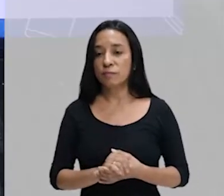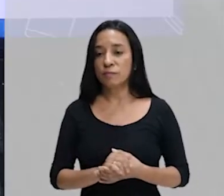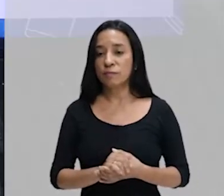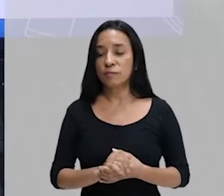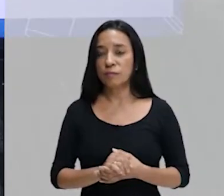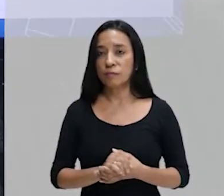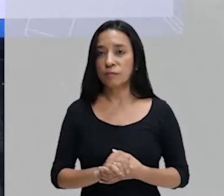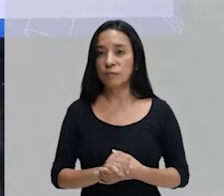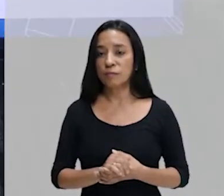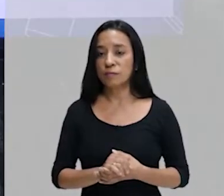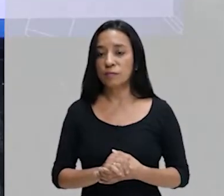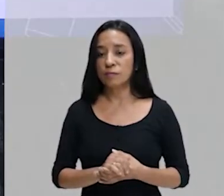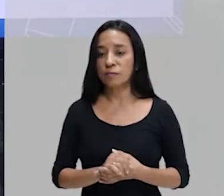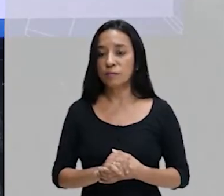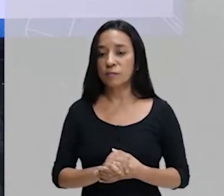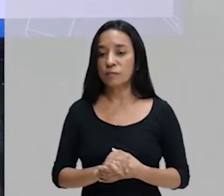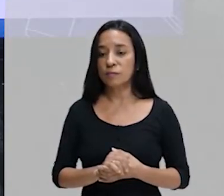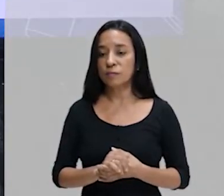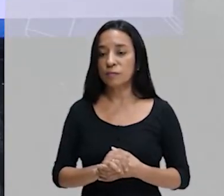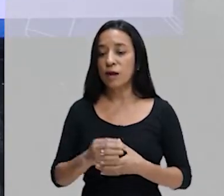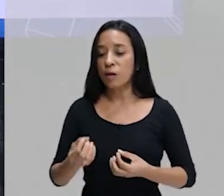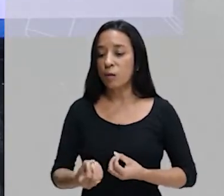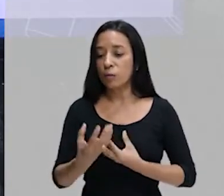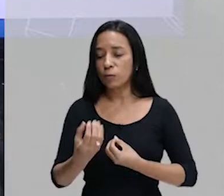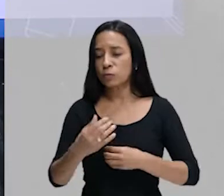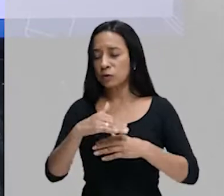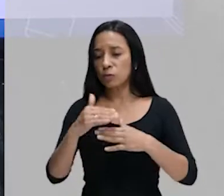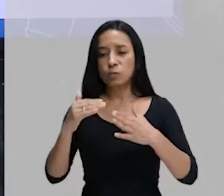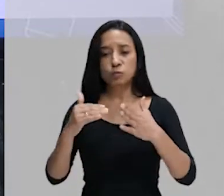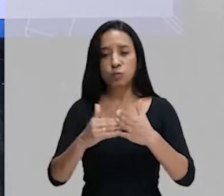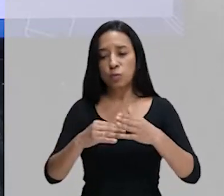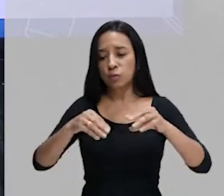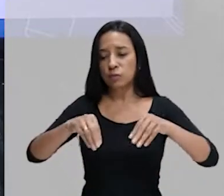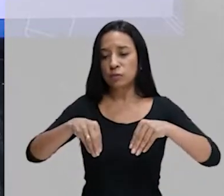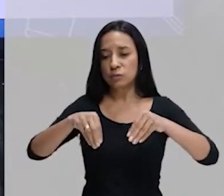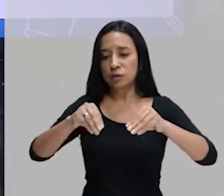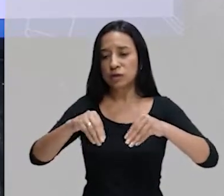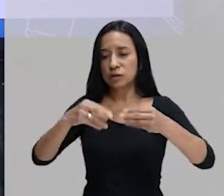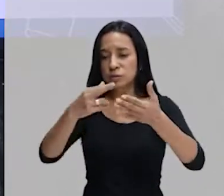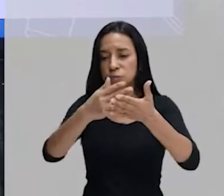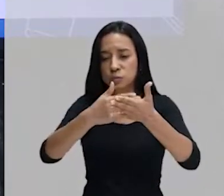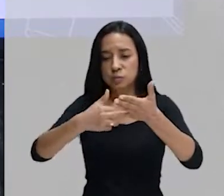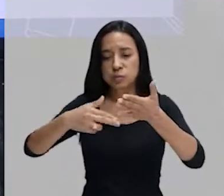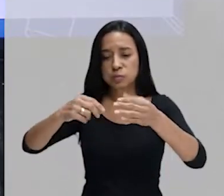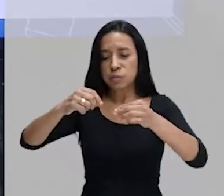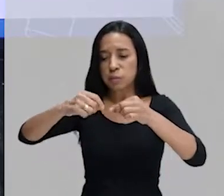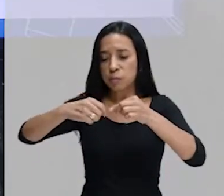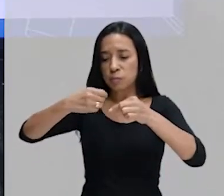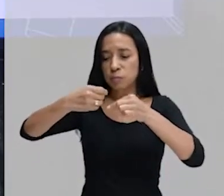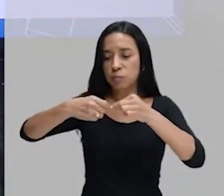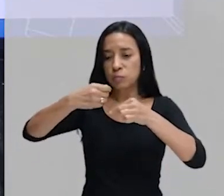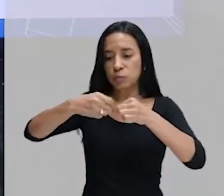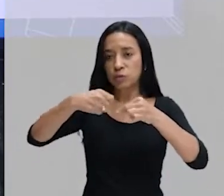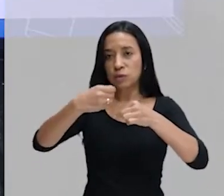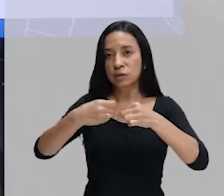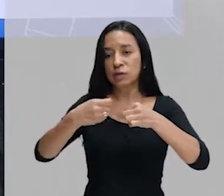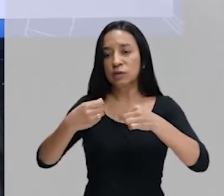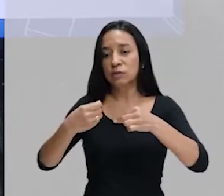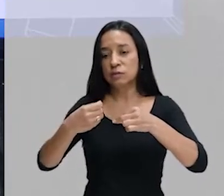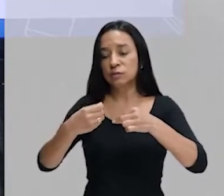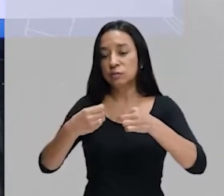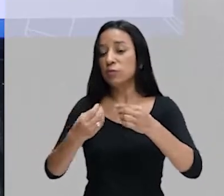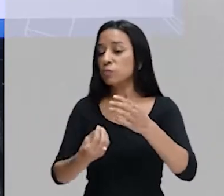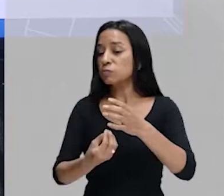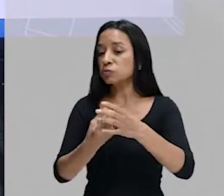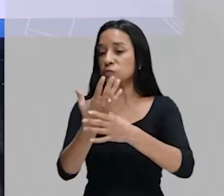vem essa produção toda desse tecido, desse bordado, dessa tecelagem, vem de